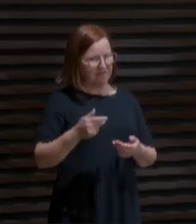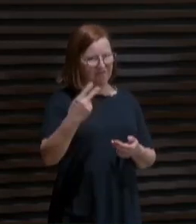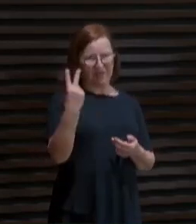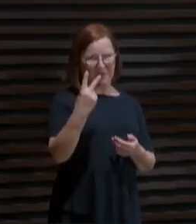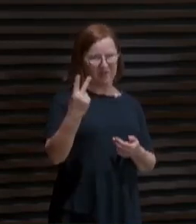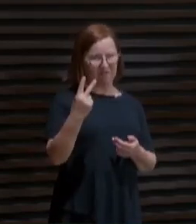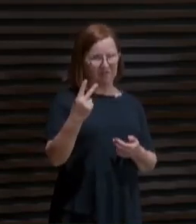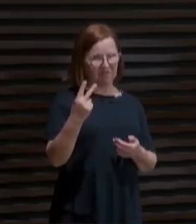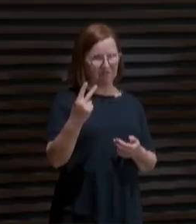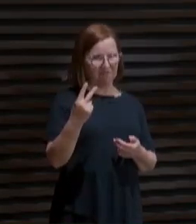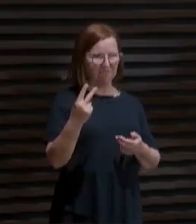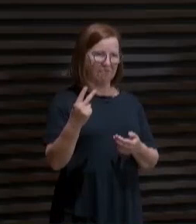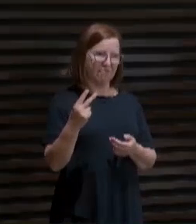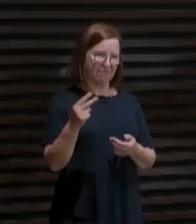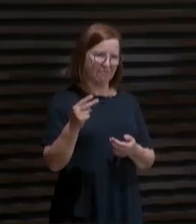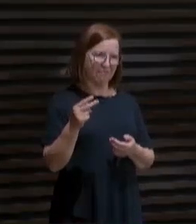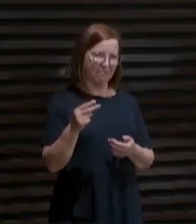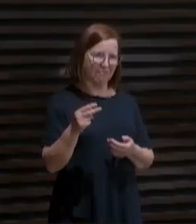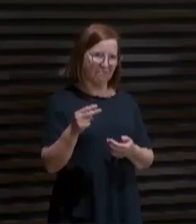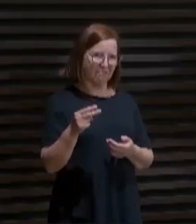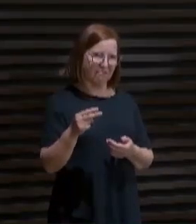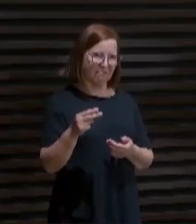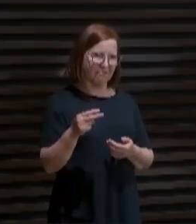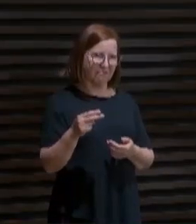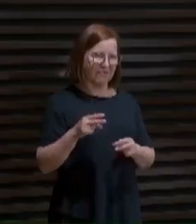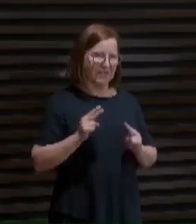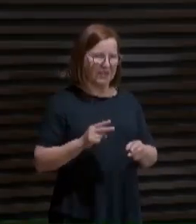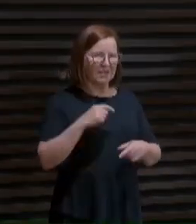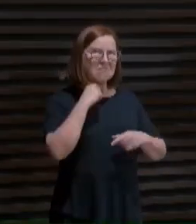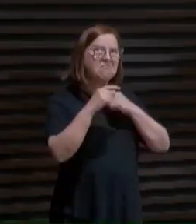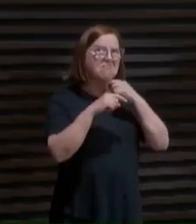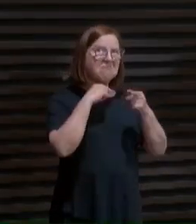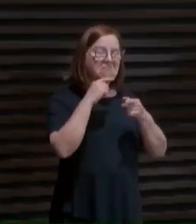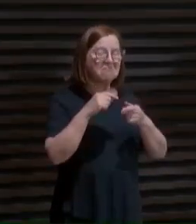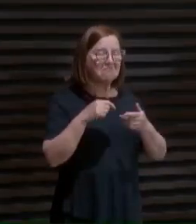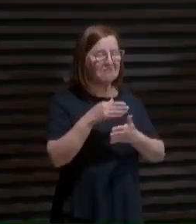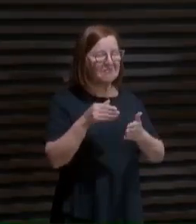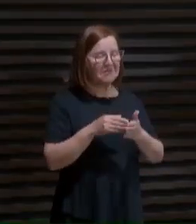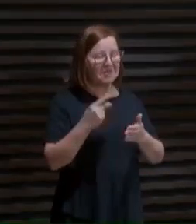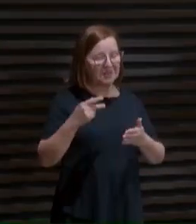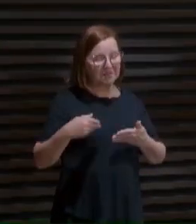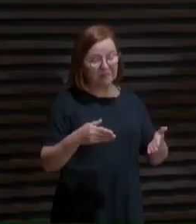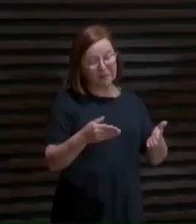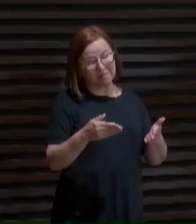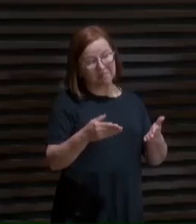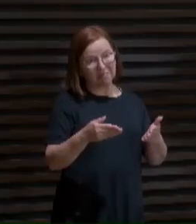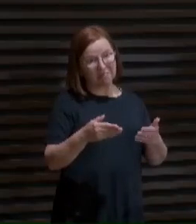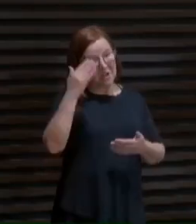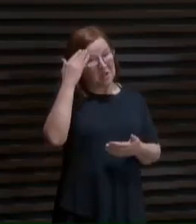inconstante em todos os seus caminhos. Seria este Dídimo